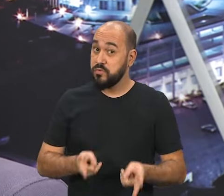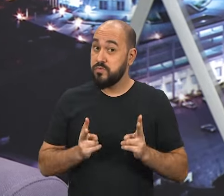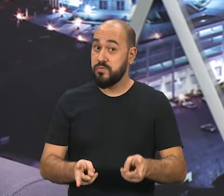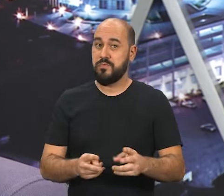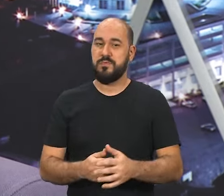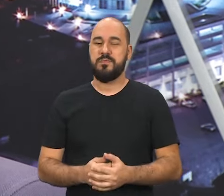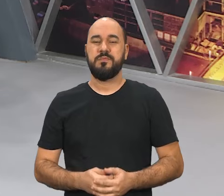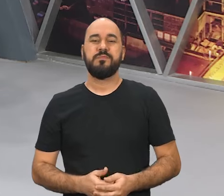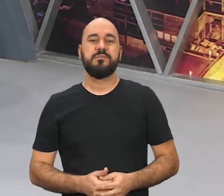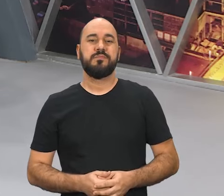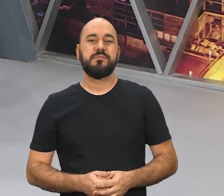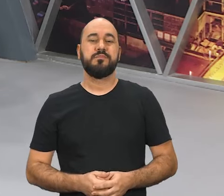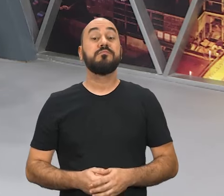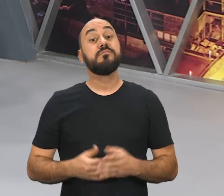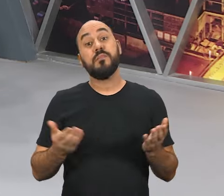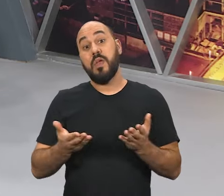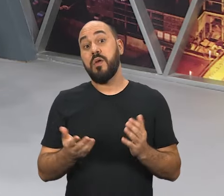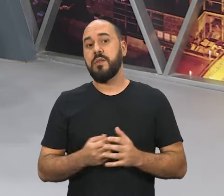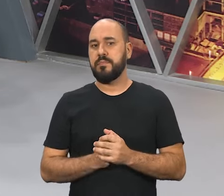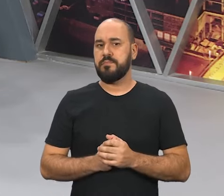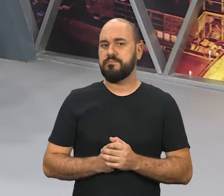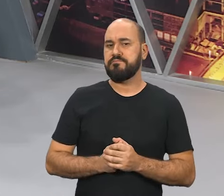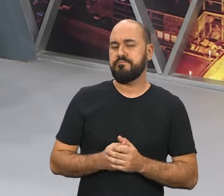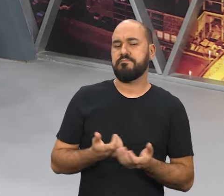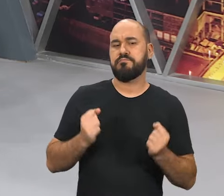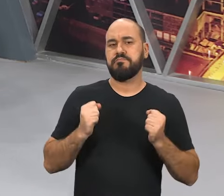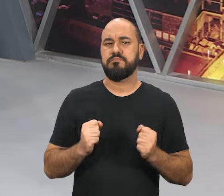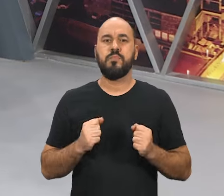Arena. Agora sim, nós já